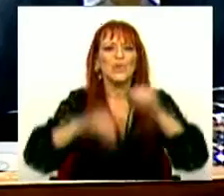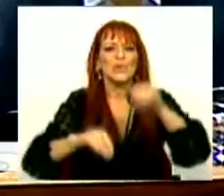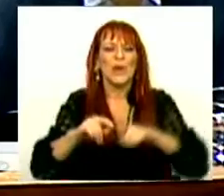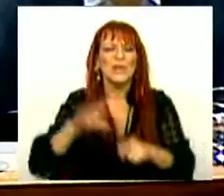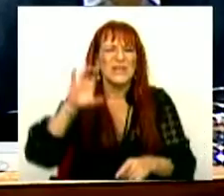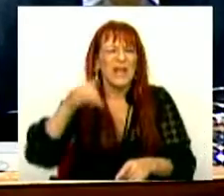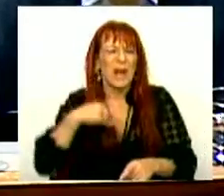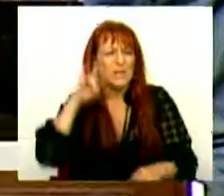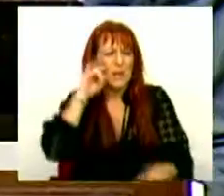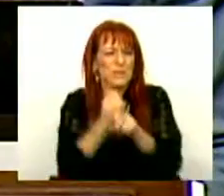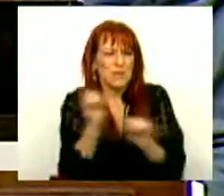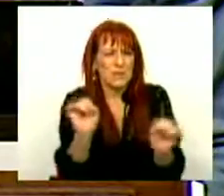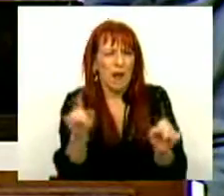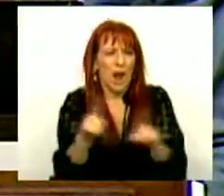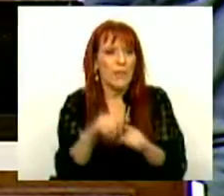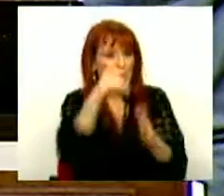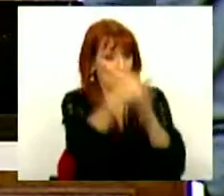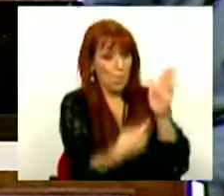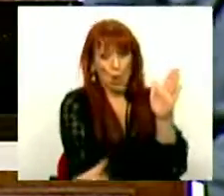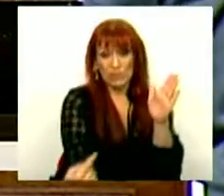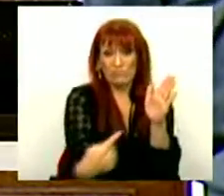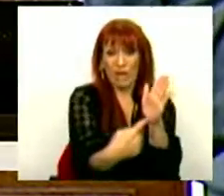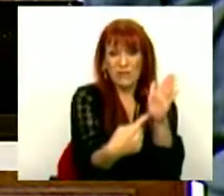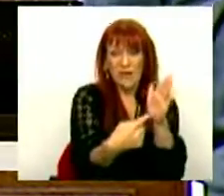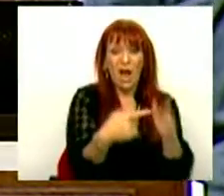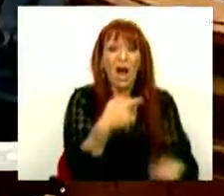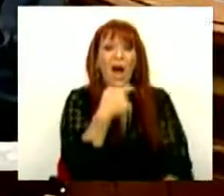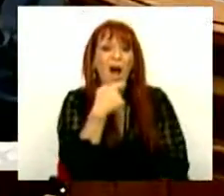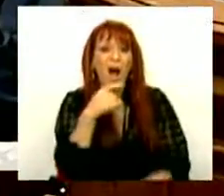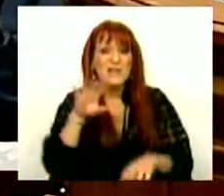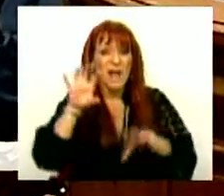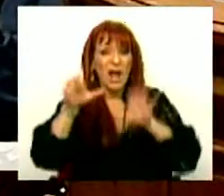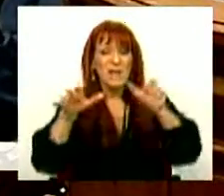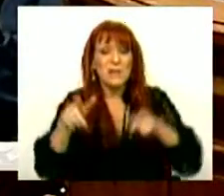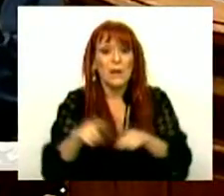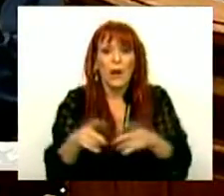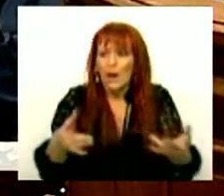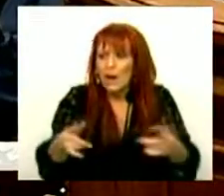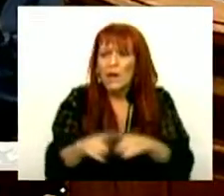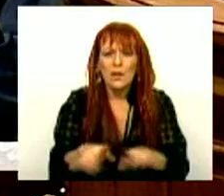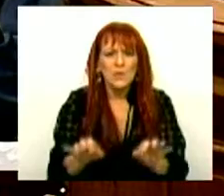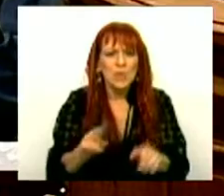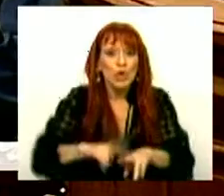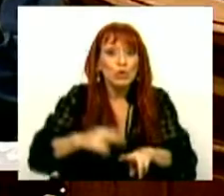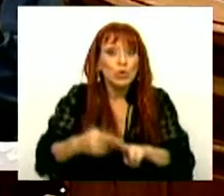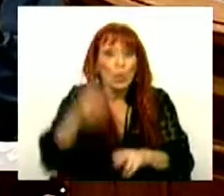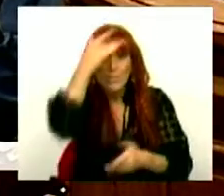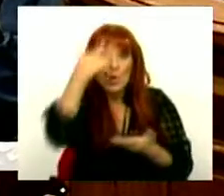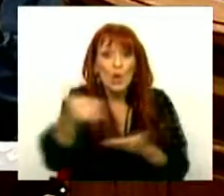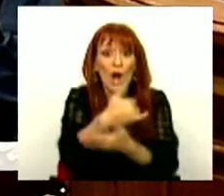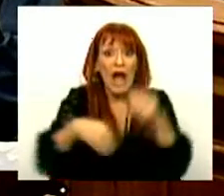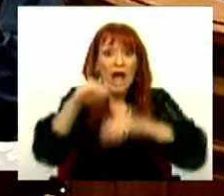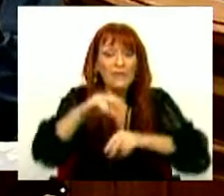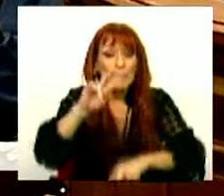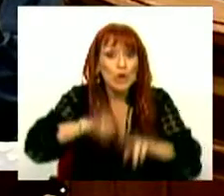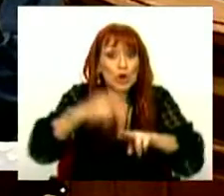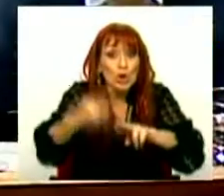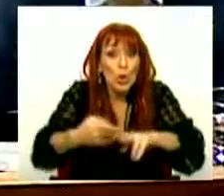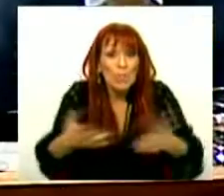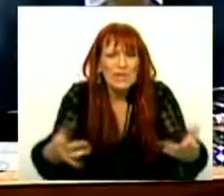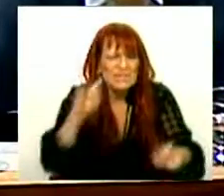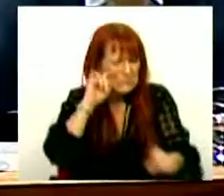exigir nada. Está na Constituição que só pode haver regionalização, aliás, com um duplo referendo. Portanto, não há nada para